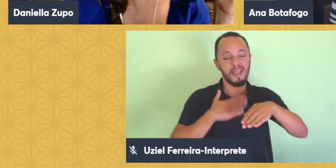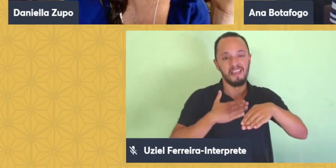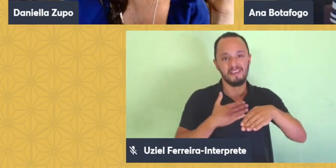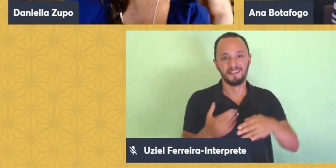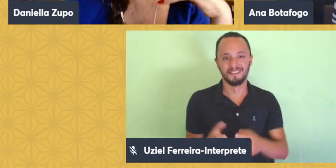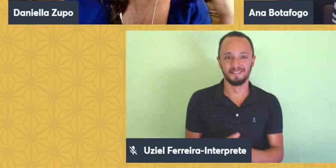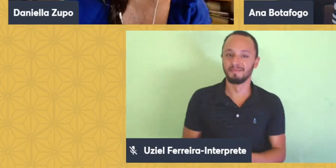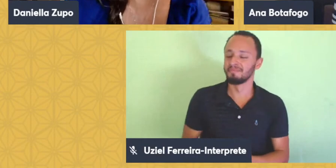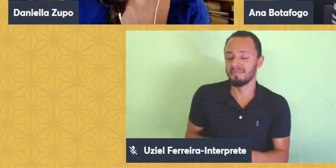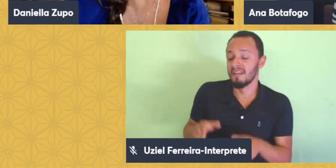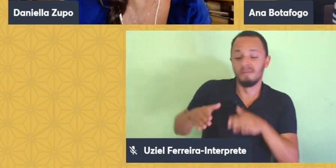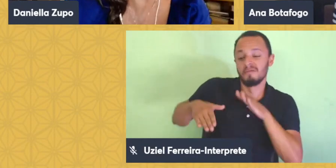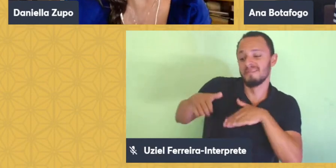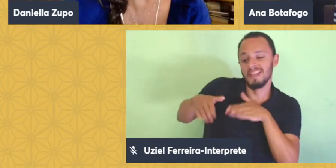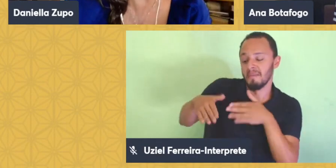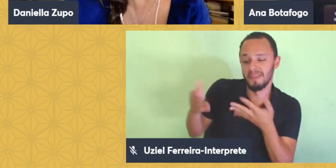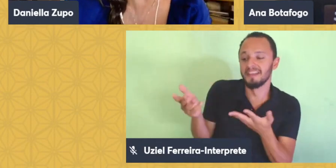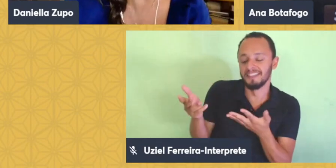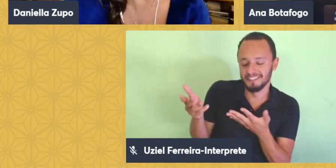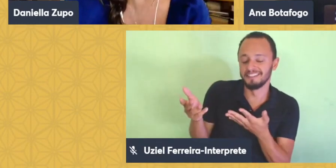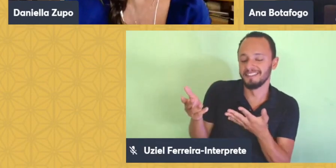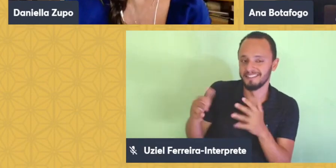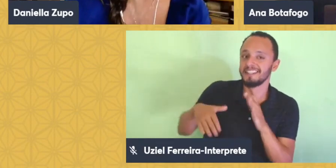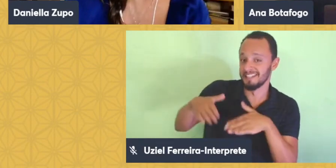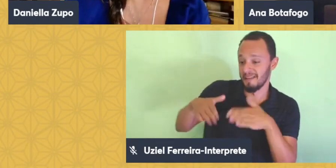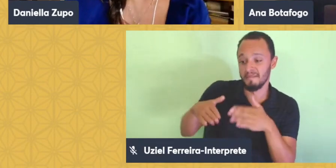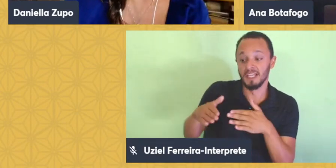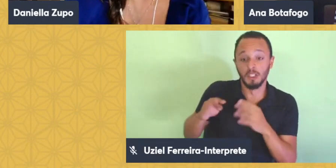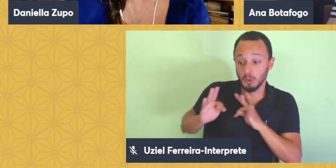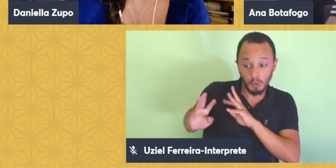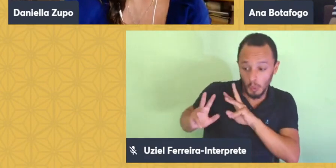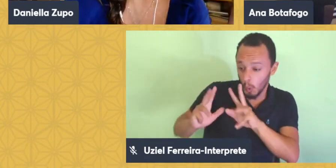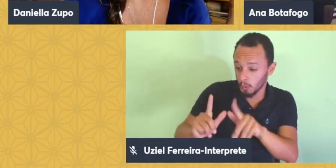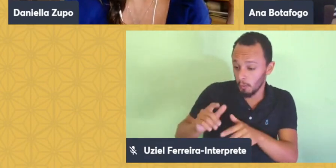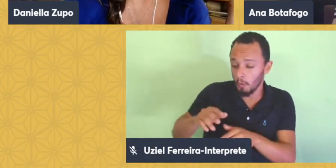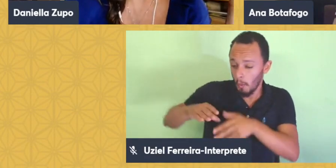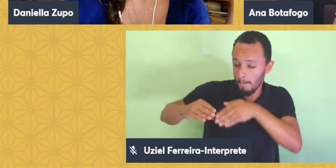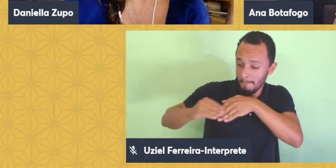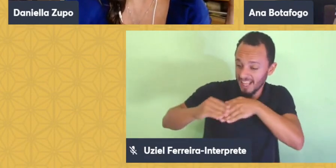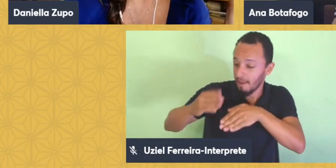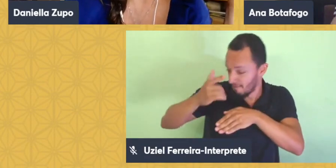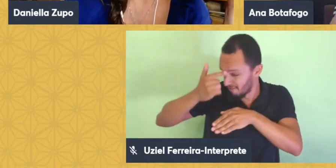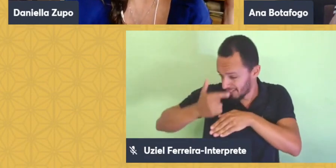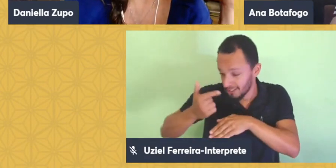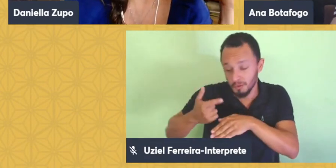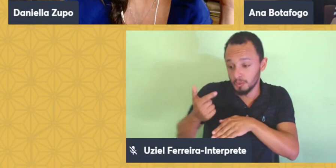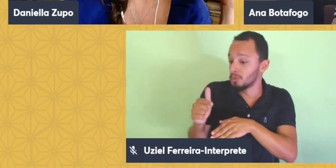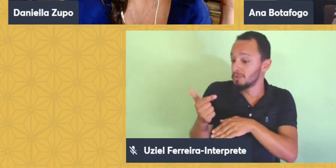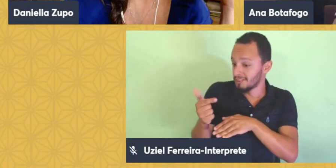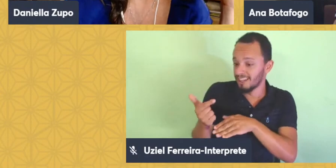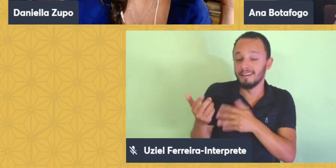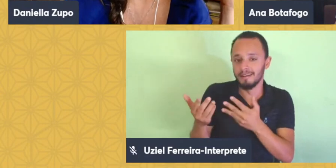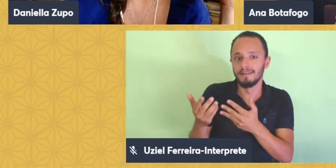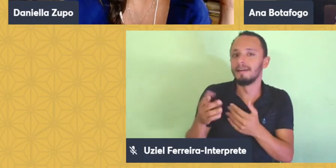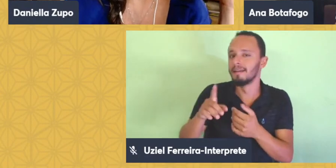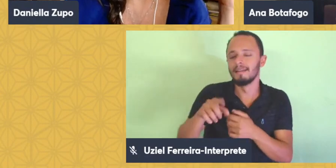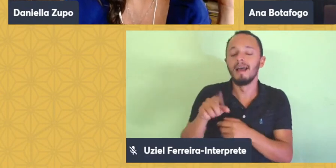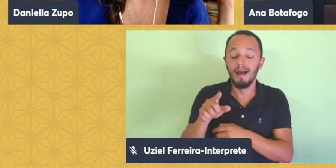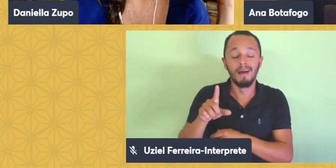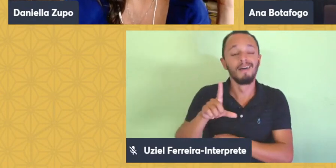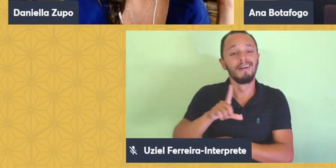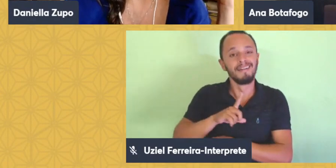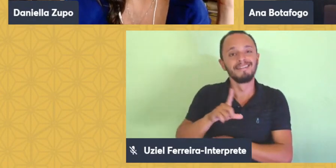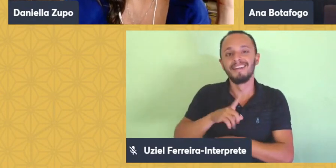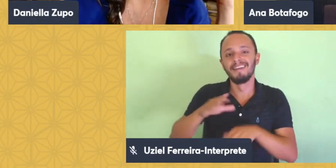que quando no sentido de varia mas você não não mas você precisa é um pé que é os dedos são sim